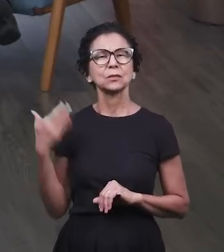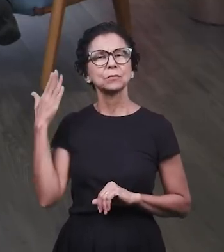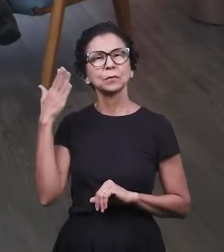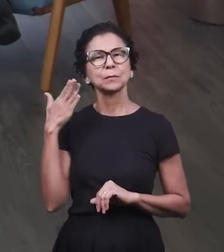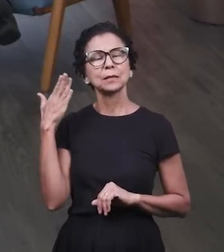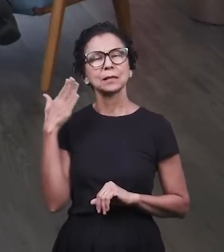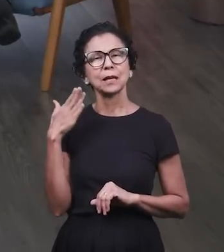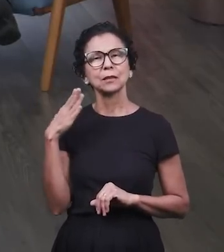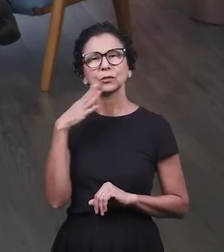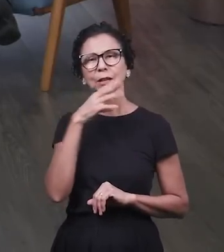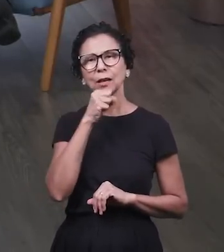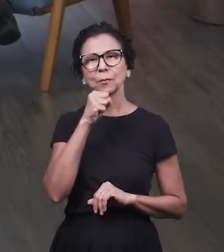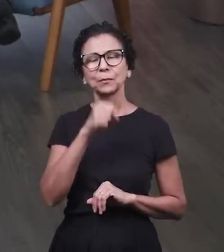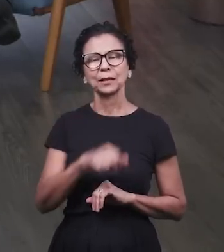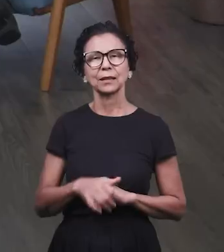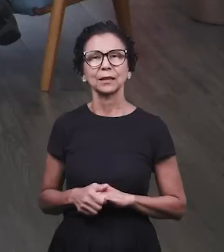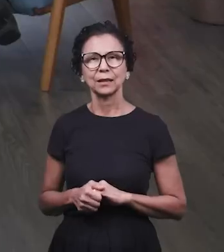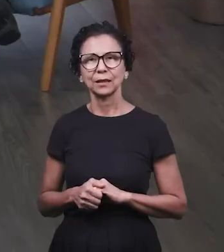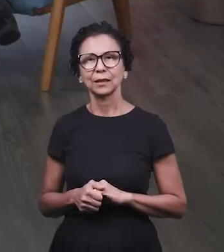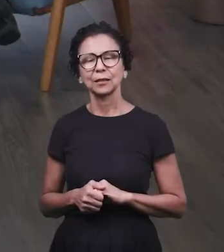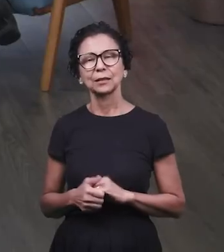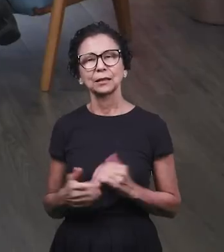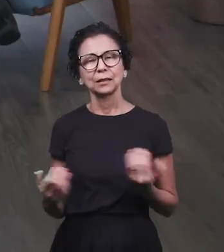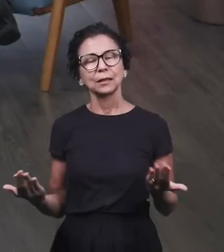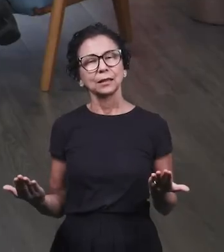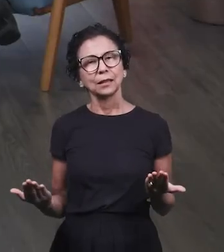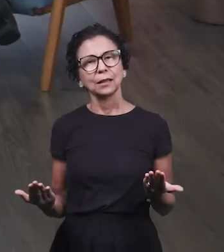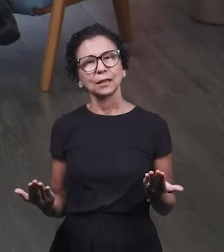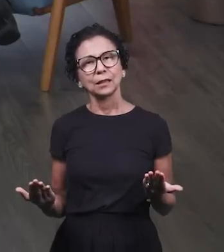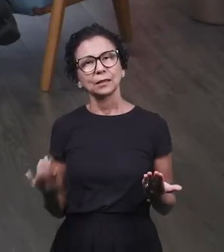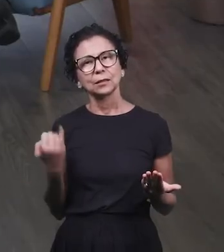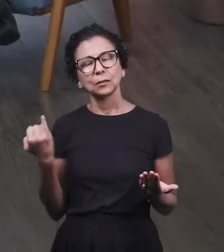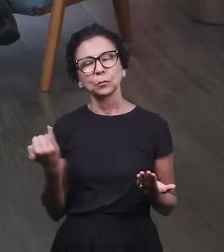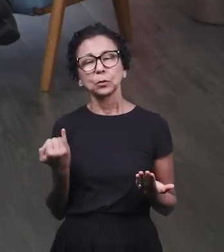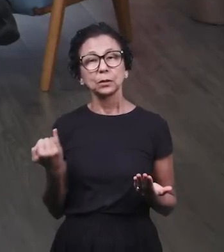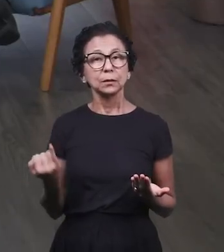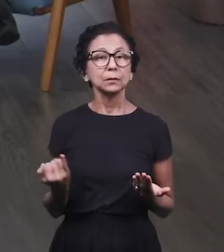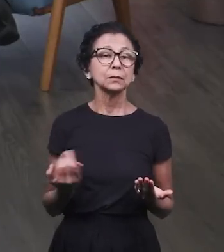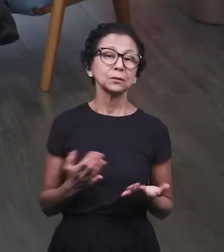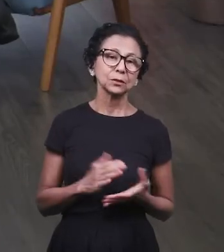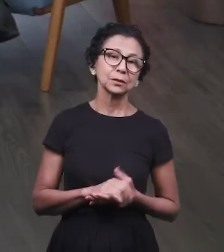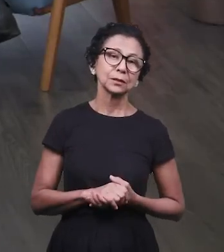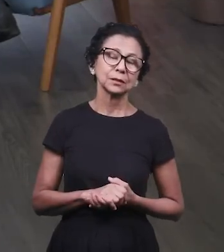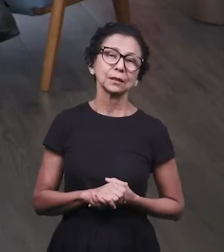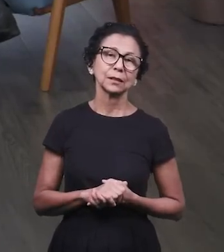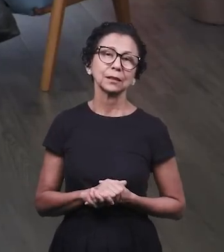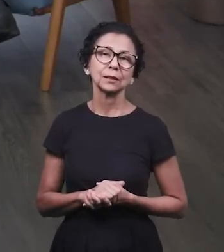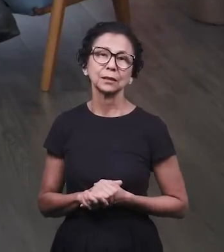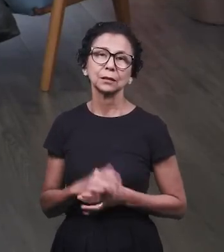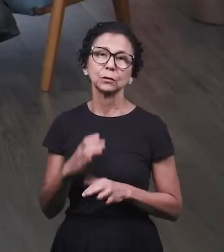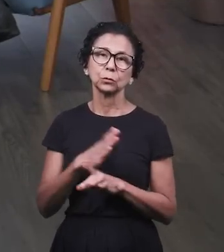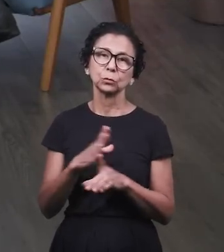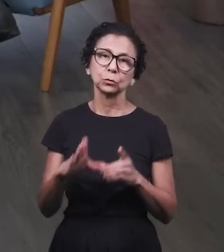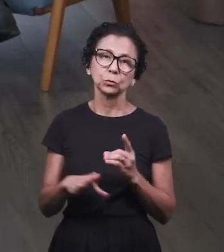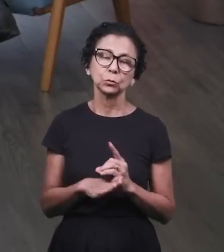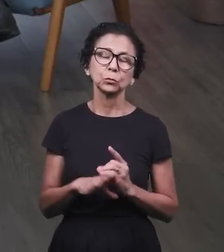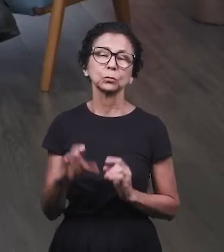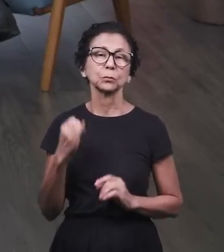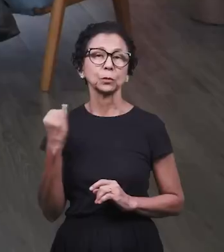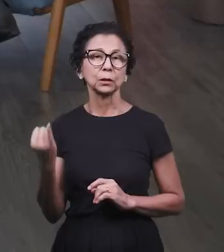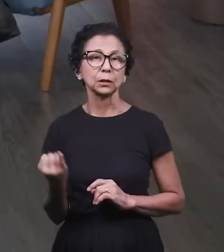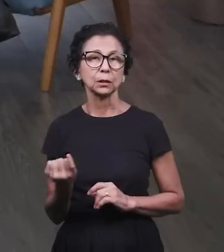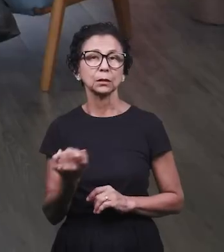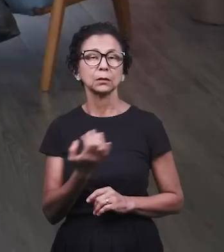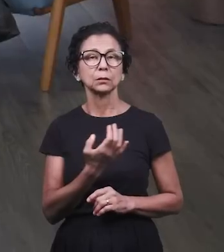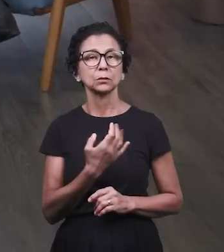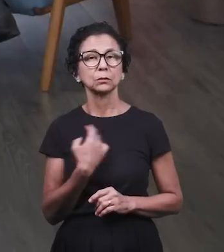que nós tratamos aqui. A vida dos nossos irmãos é sempre importante isso, como é também nos nossos cultos, né? Estamos